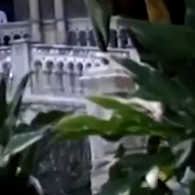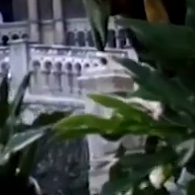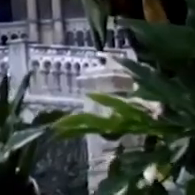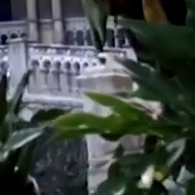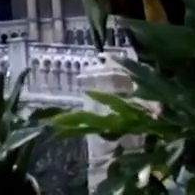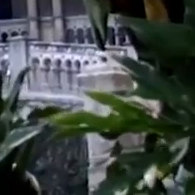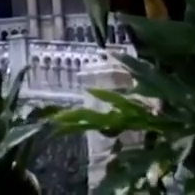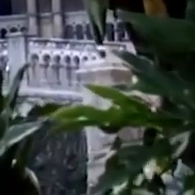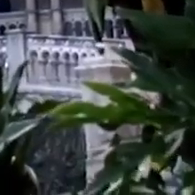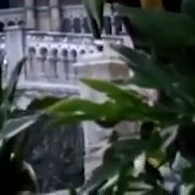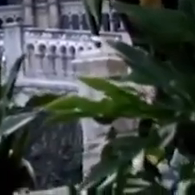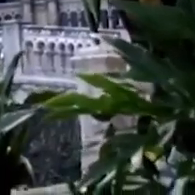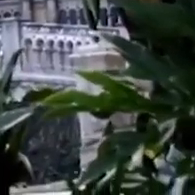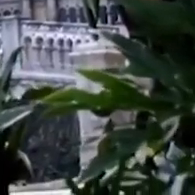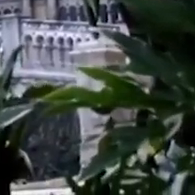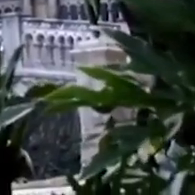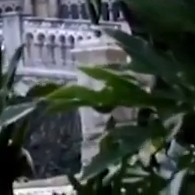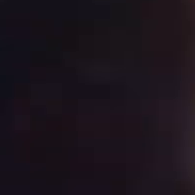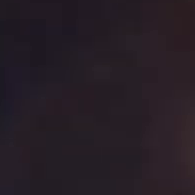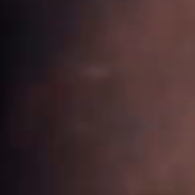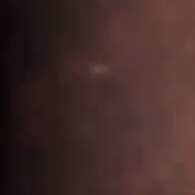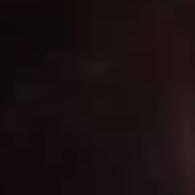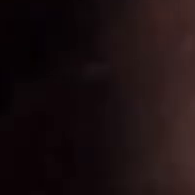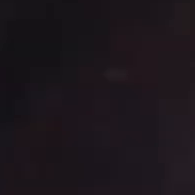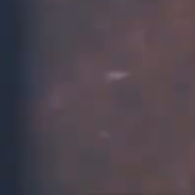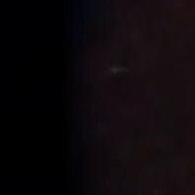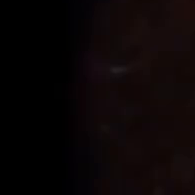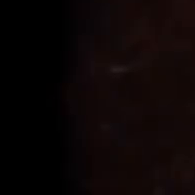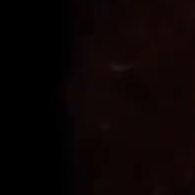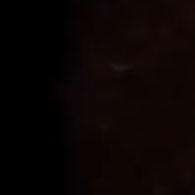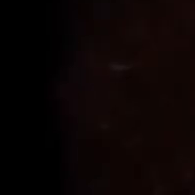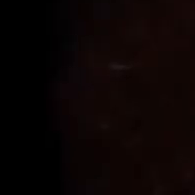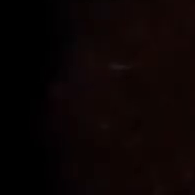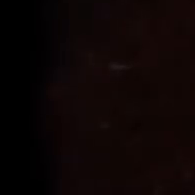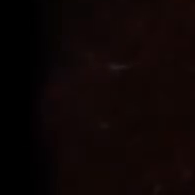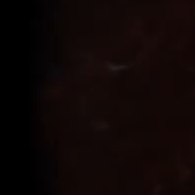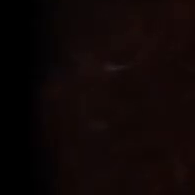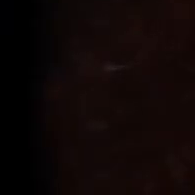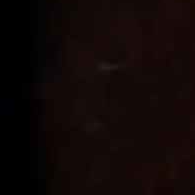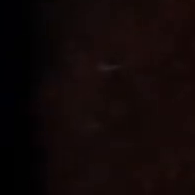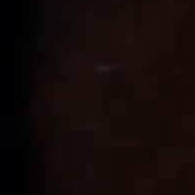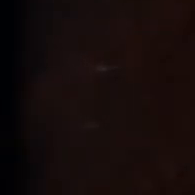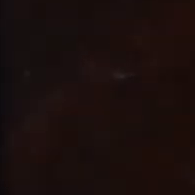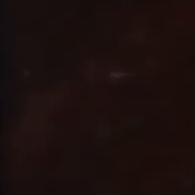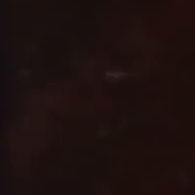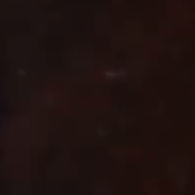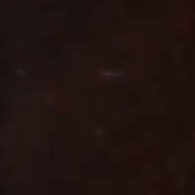às adversidades da natureza e às intempéries das ideologias.